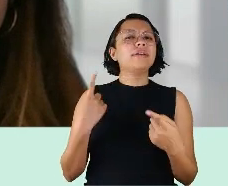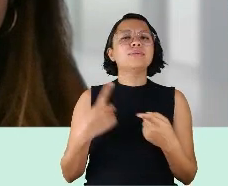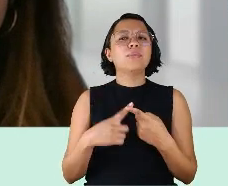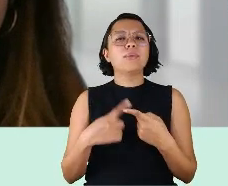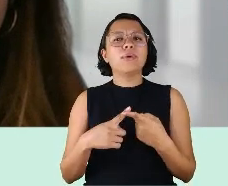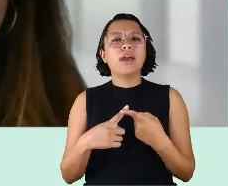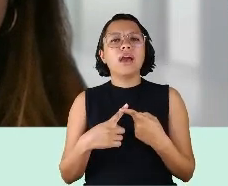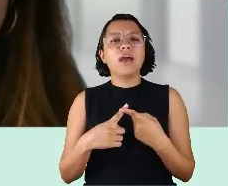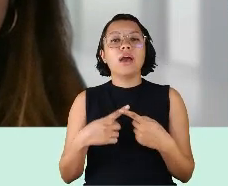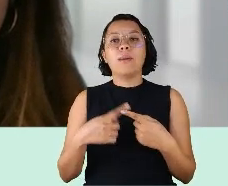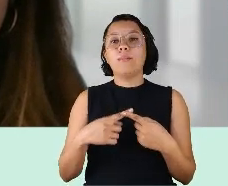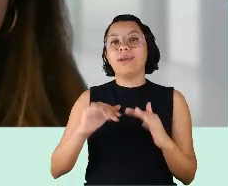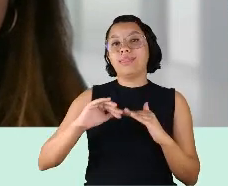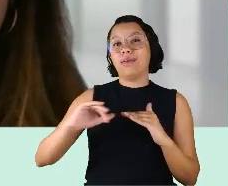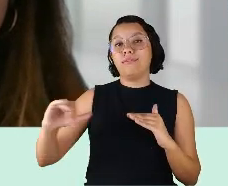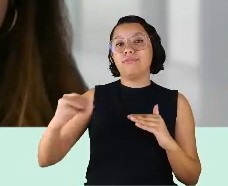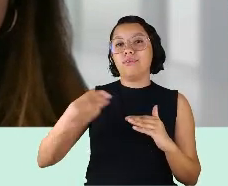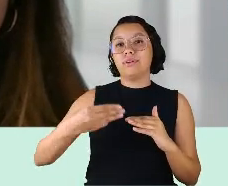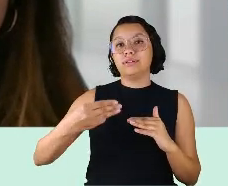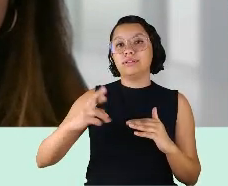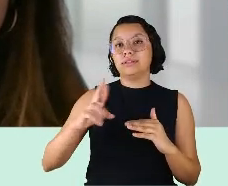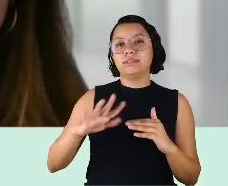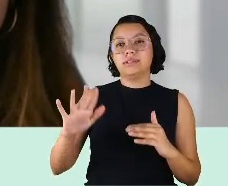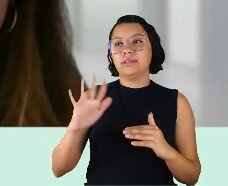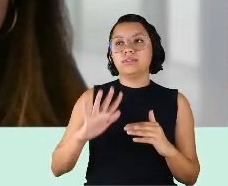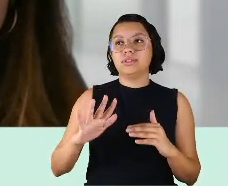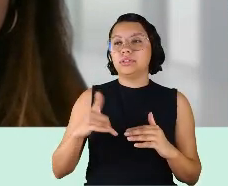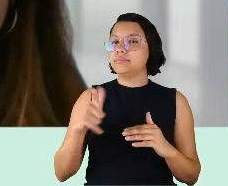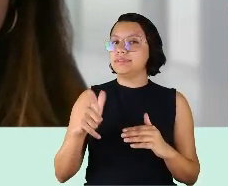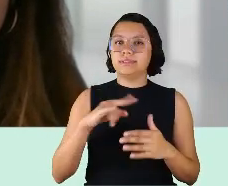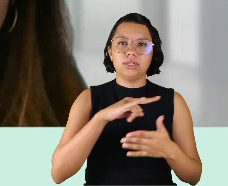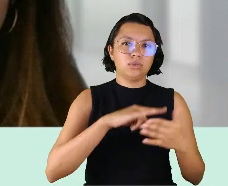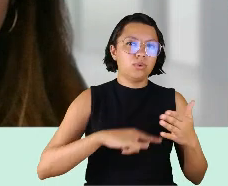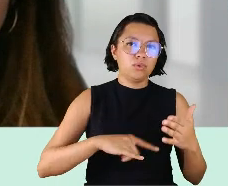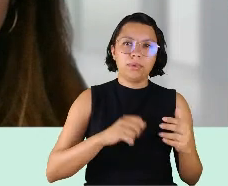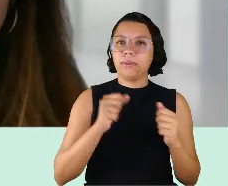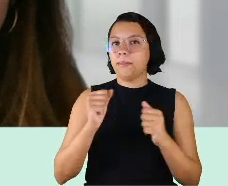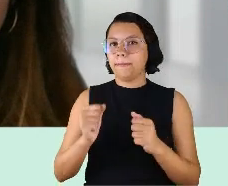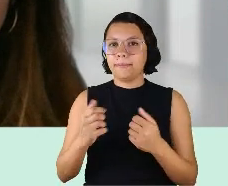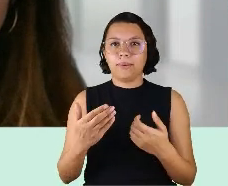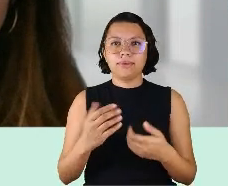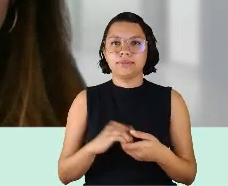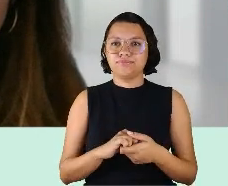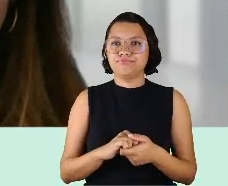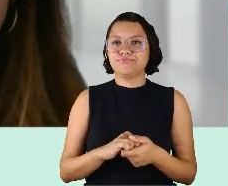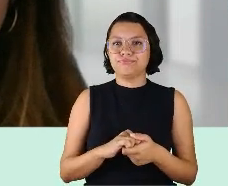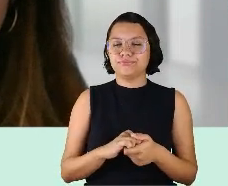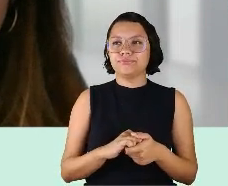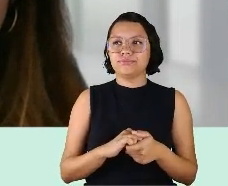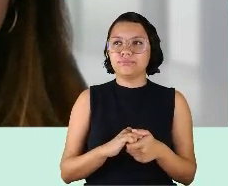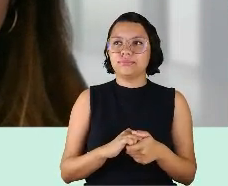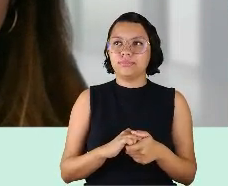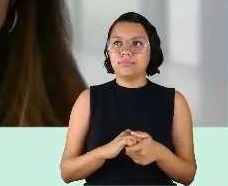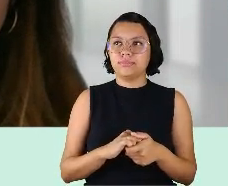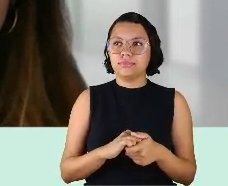está fora da terceira região, sem autorização.